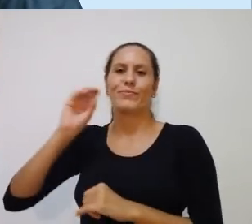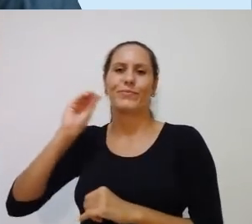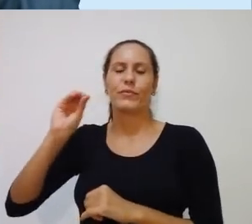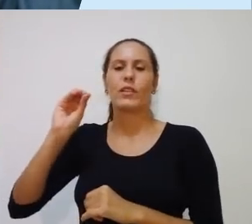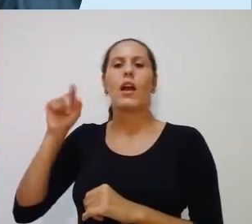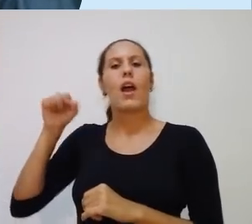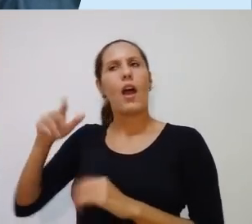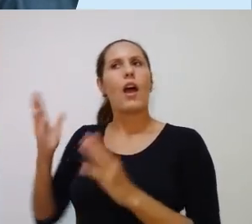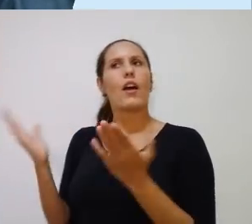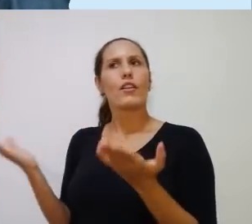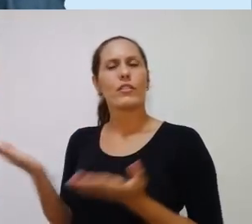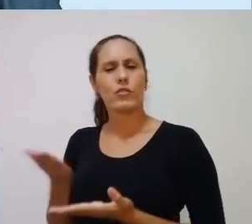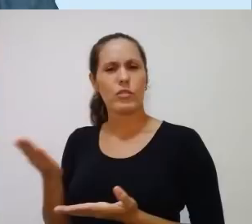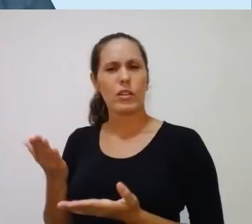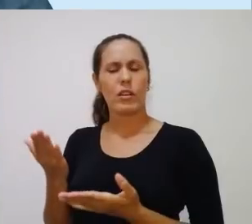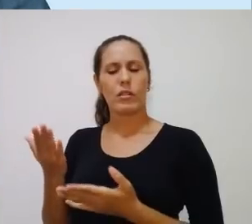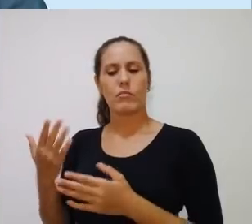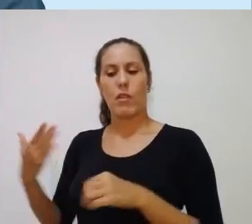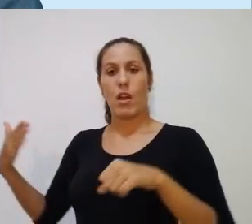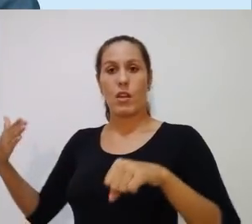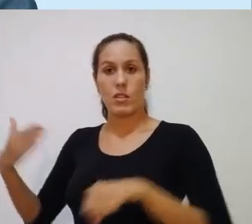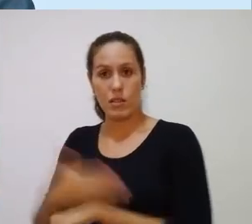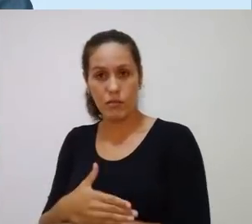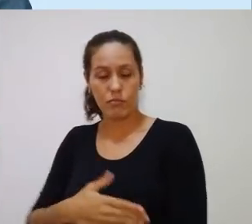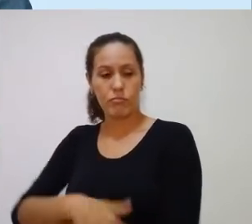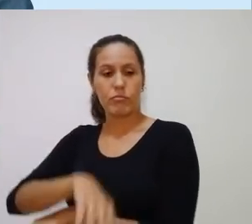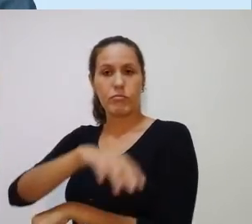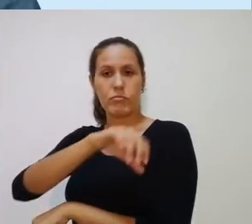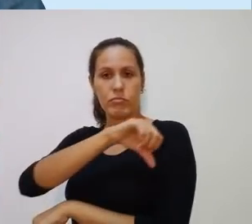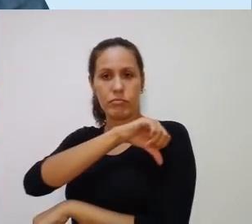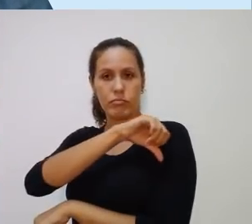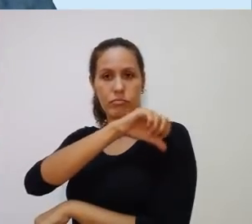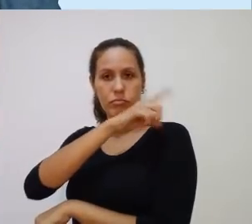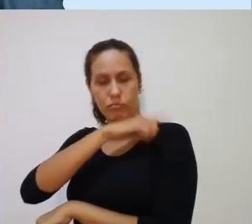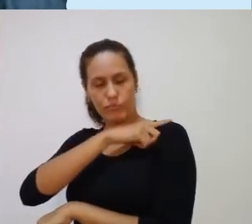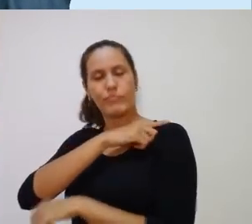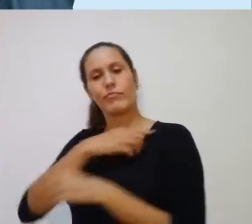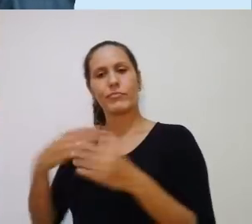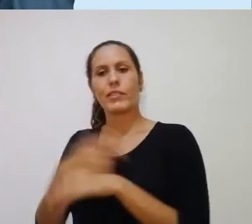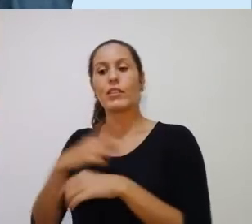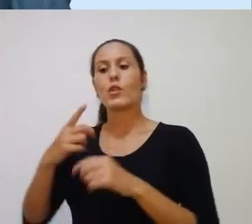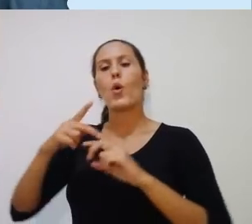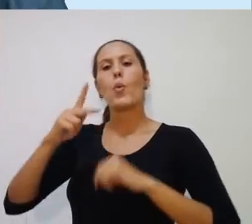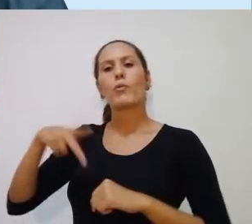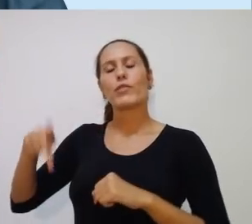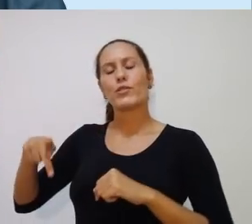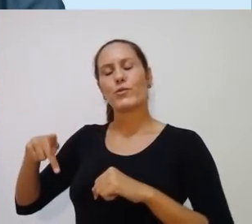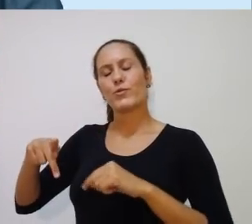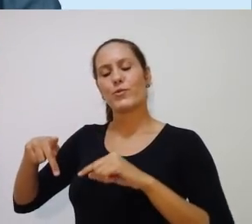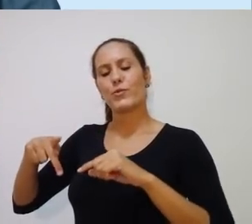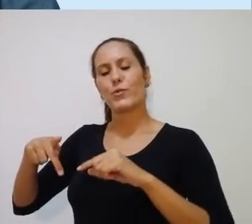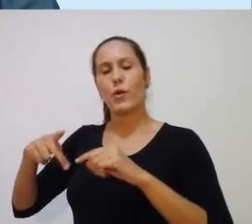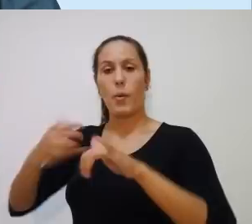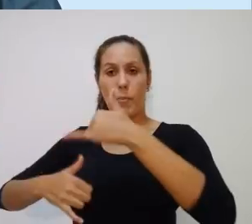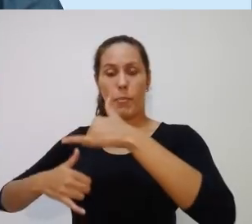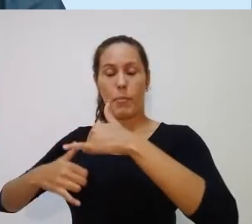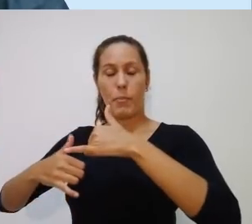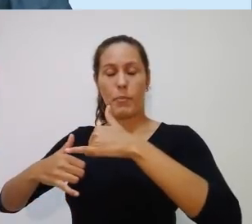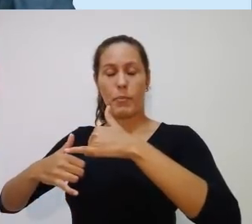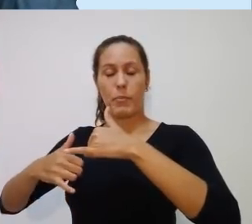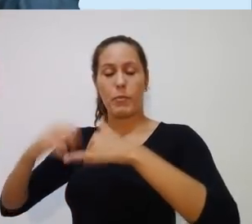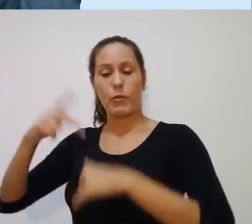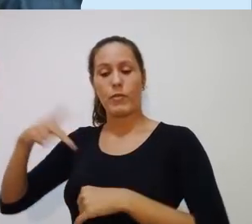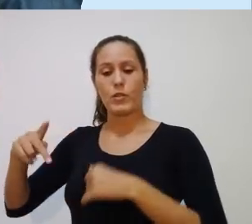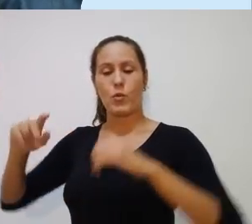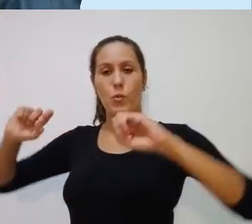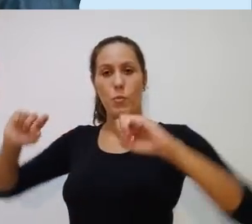estava egressa do ensino fundamental, chegou na escola e lá tinha um professor de biologia, professor Gilberto, que hoje está em